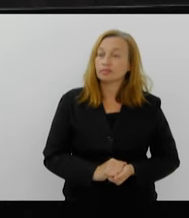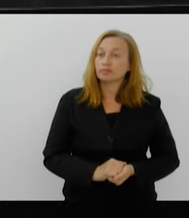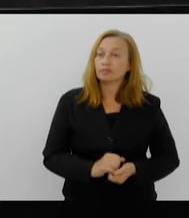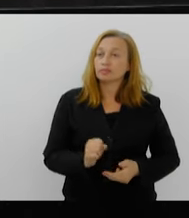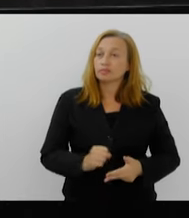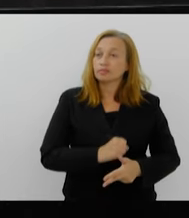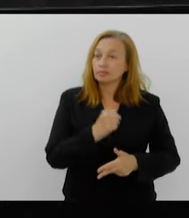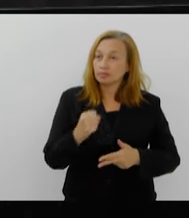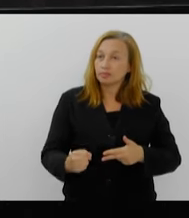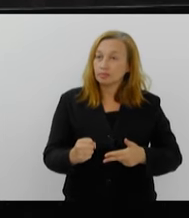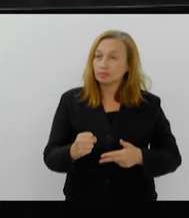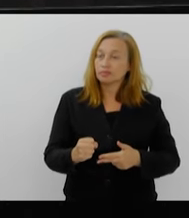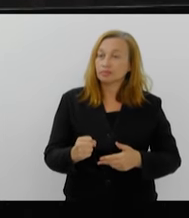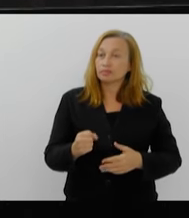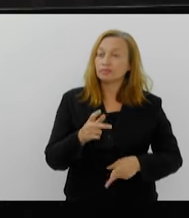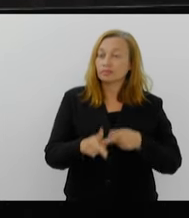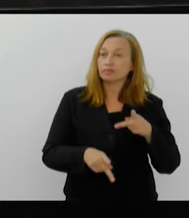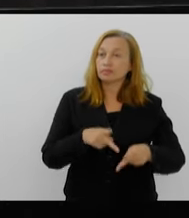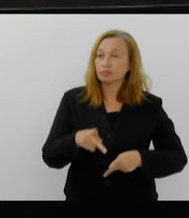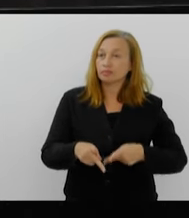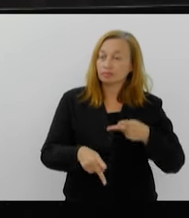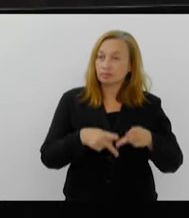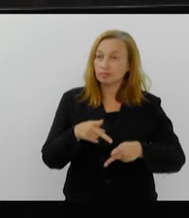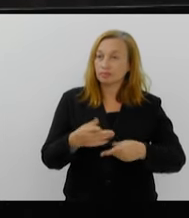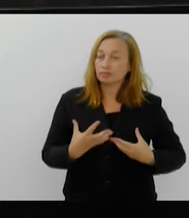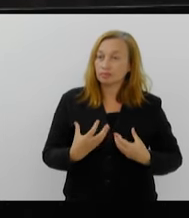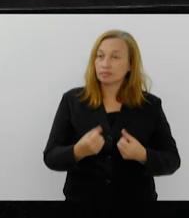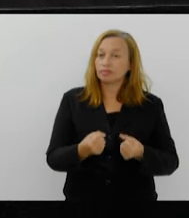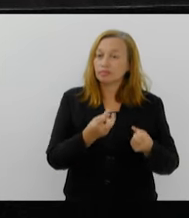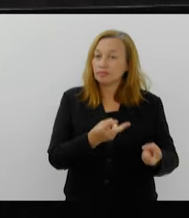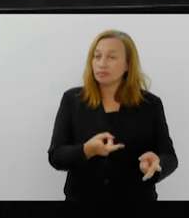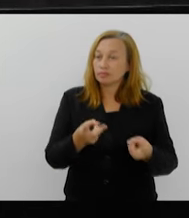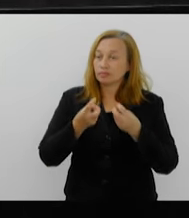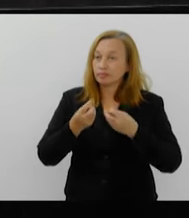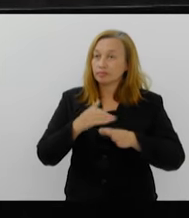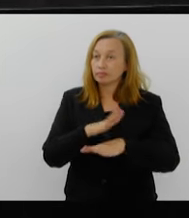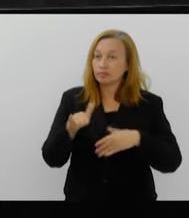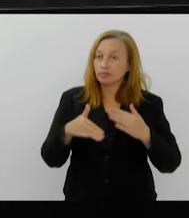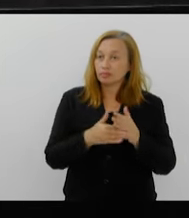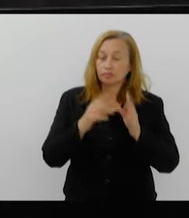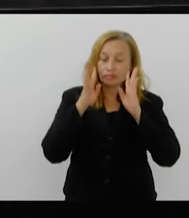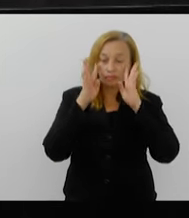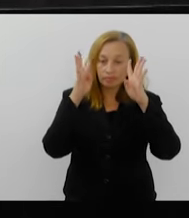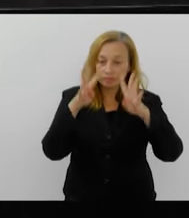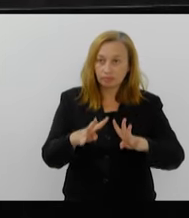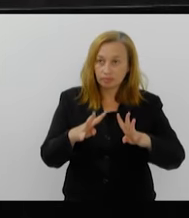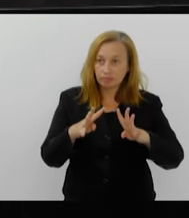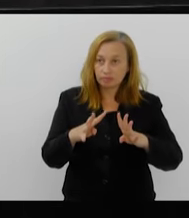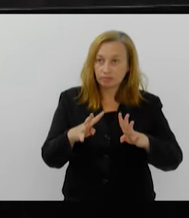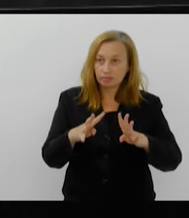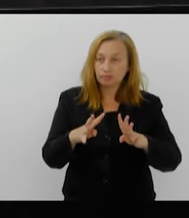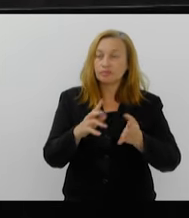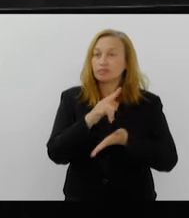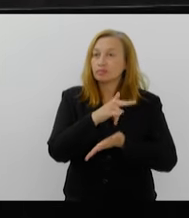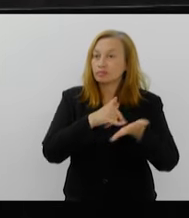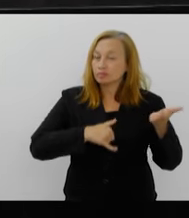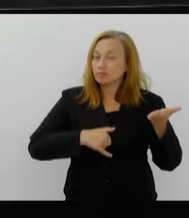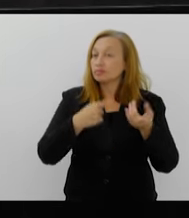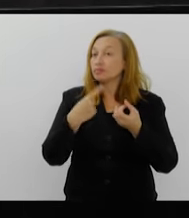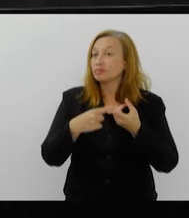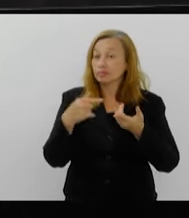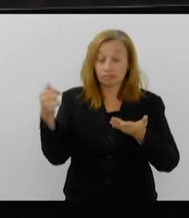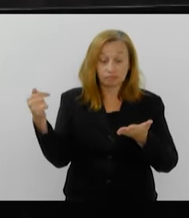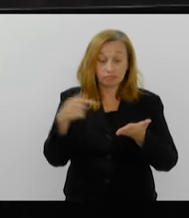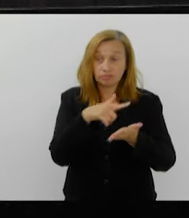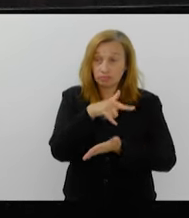o povo nos conferiu, de observar com toda a atenção este documento, porque é ele